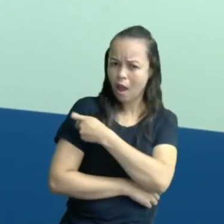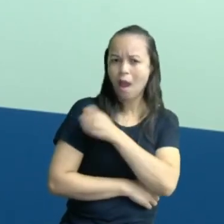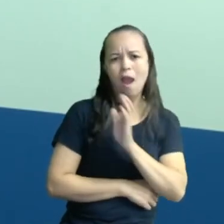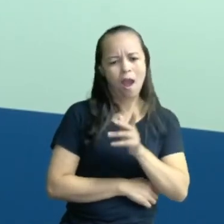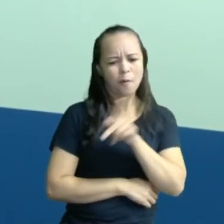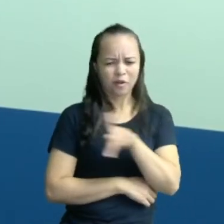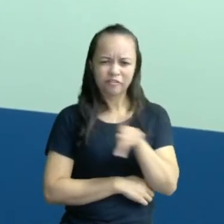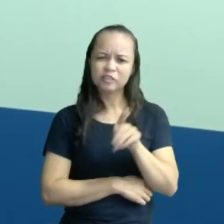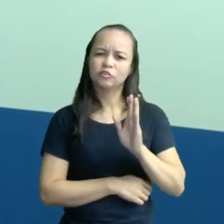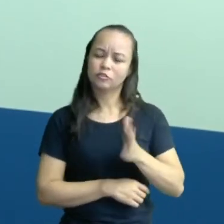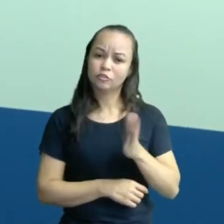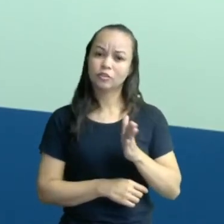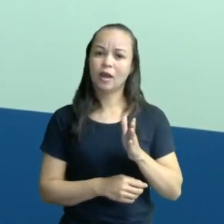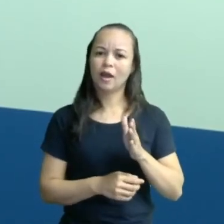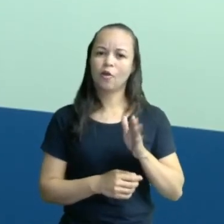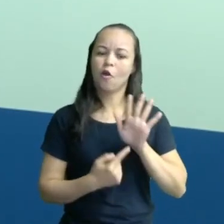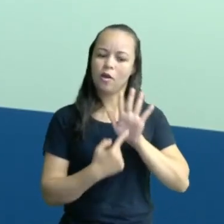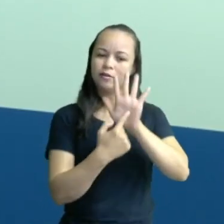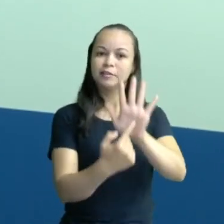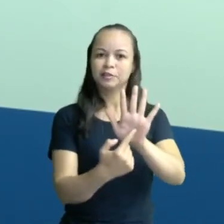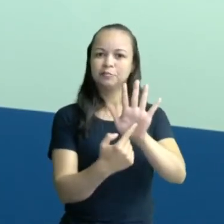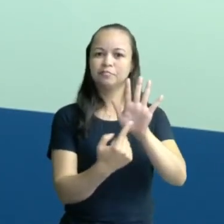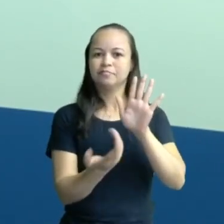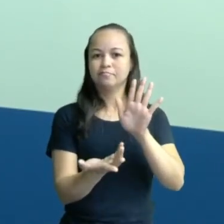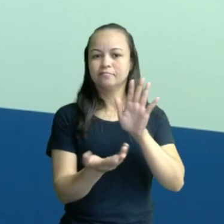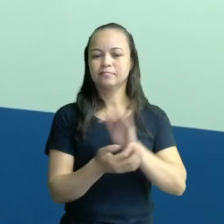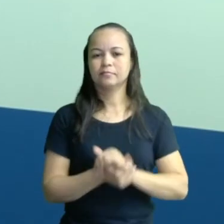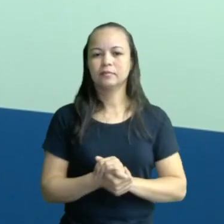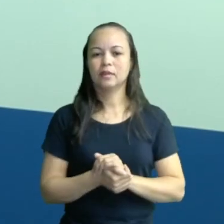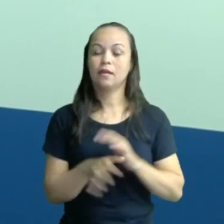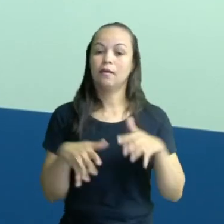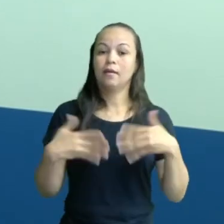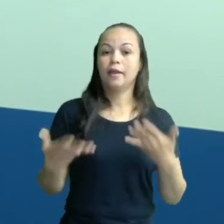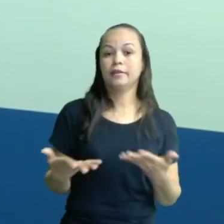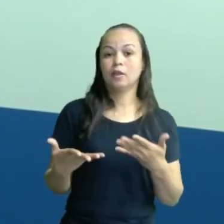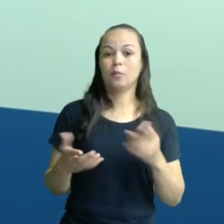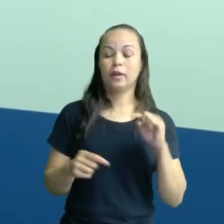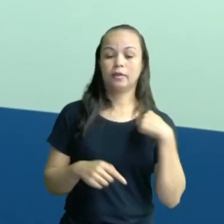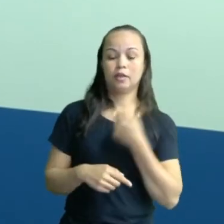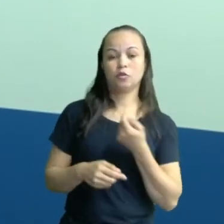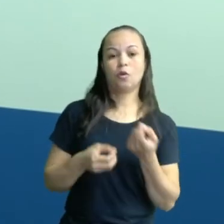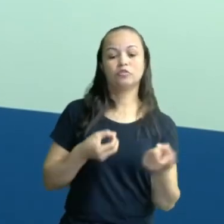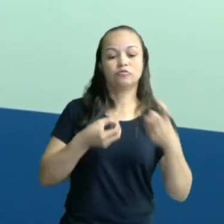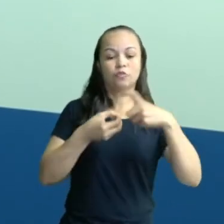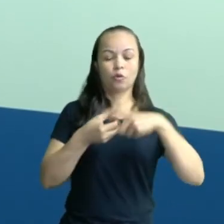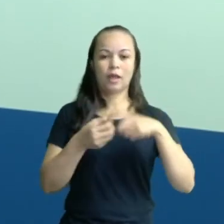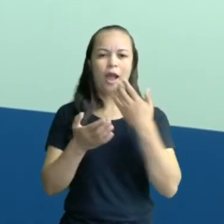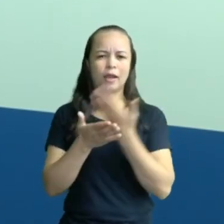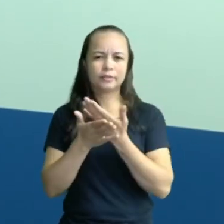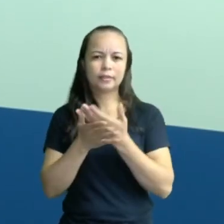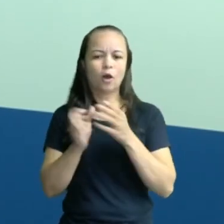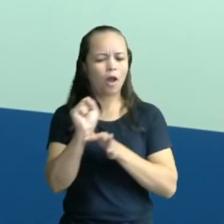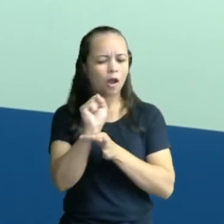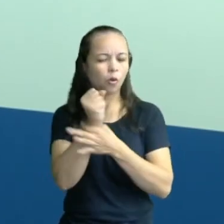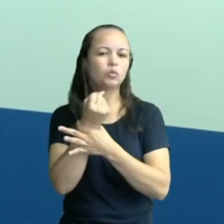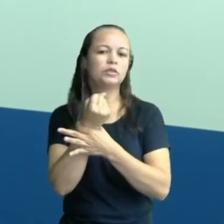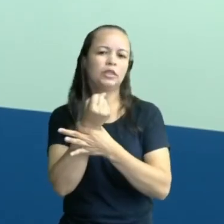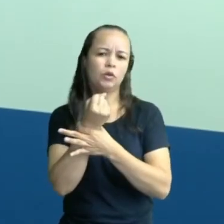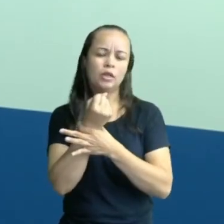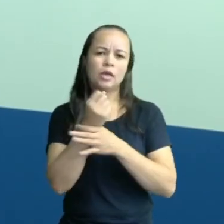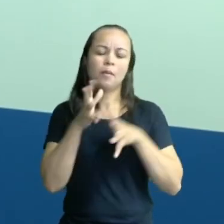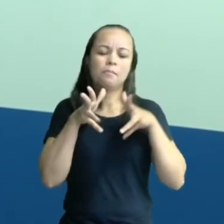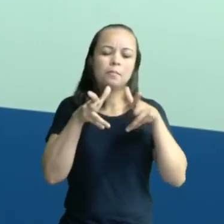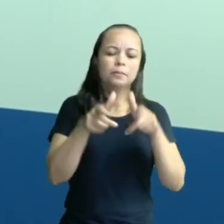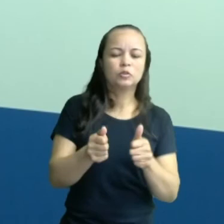Olha aqui o meu cartãozinho, ó. Então, gente, para que a gente possa voltar às aulas com segurança, para que